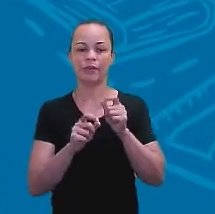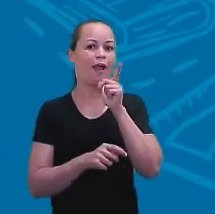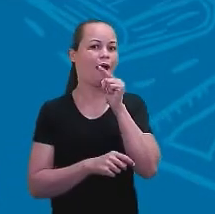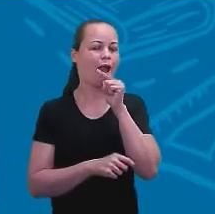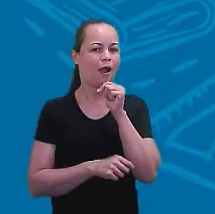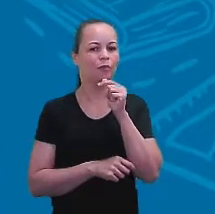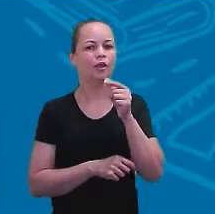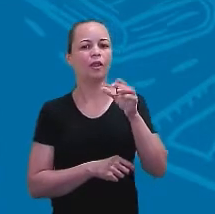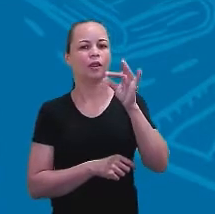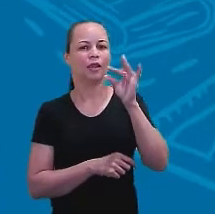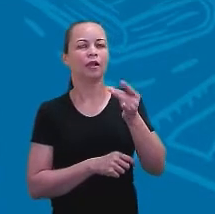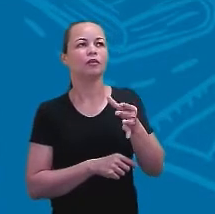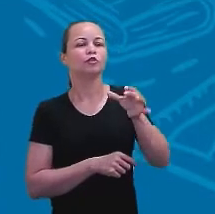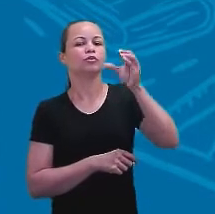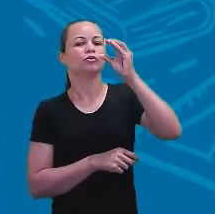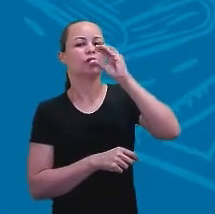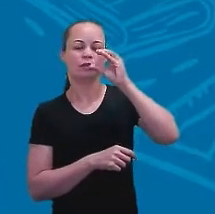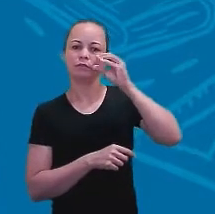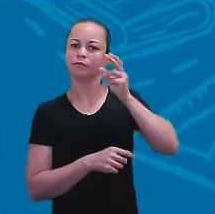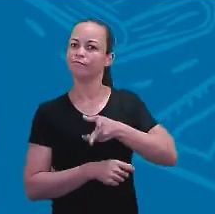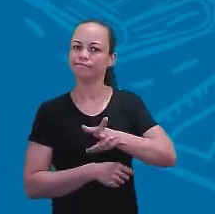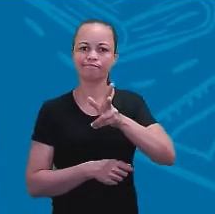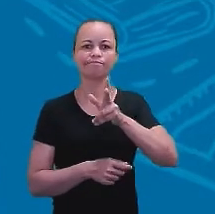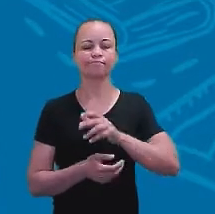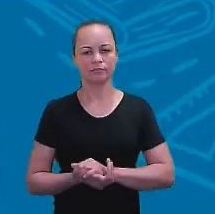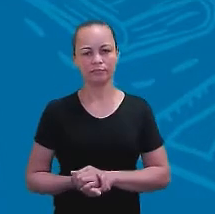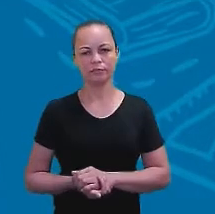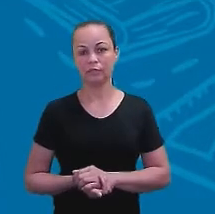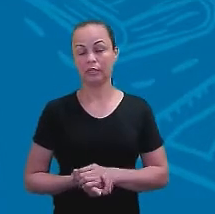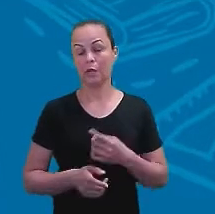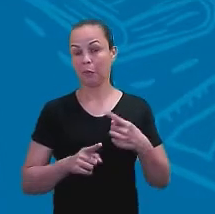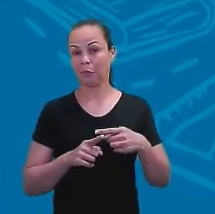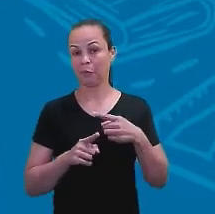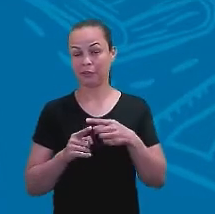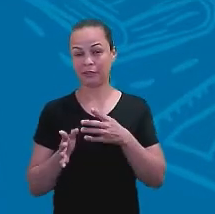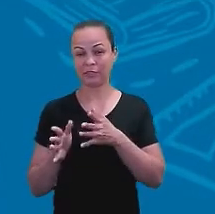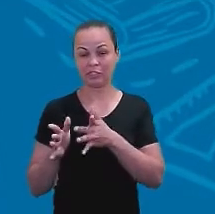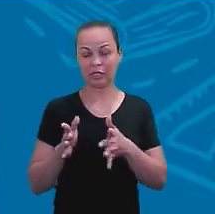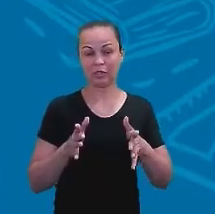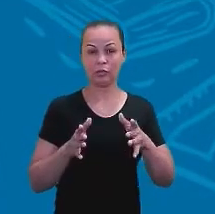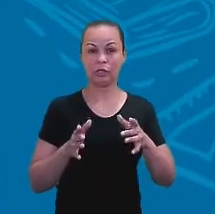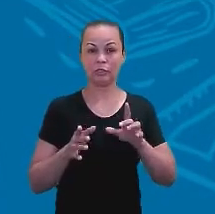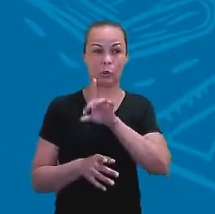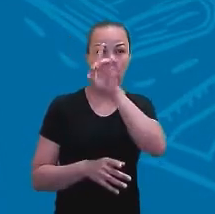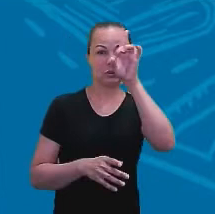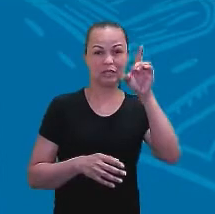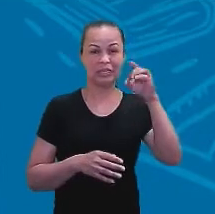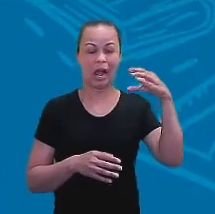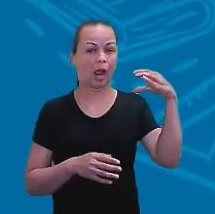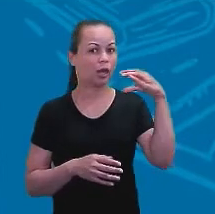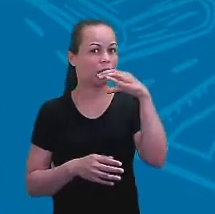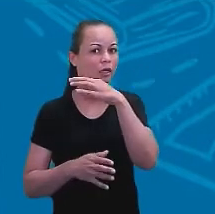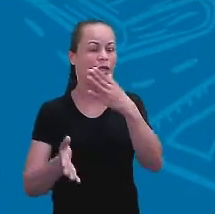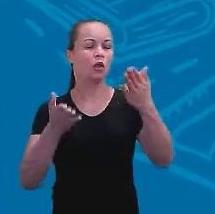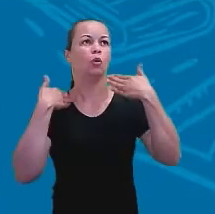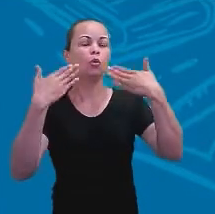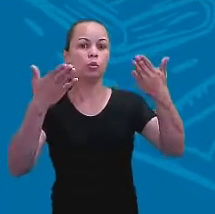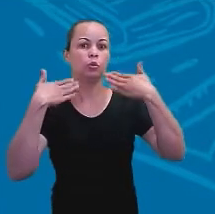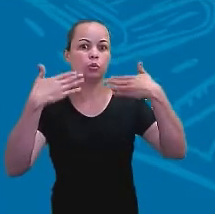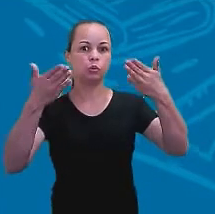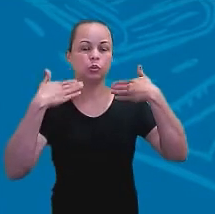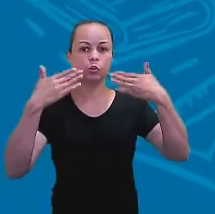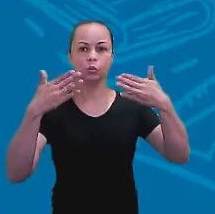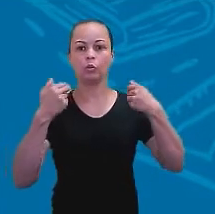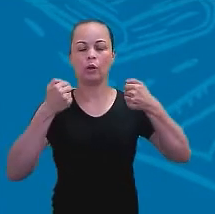bastante líquido, ou seja, se hidratar bastante. Porque se a gente está durante um dia quente, a gente acaba suando bastante, a gente acaba